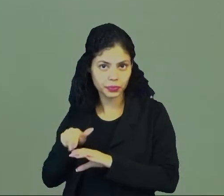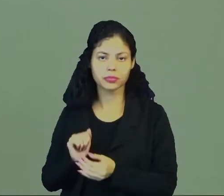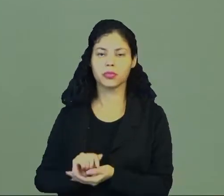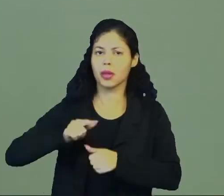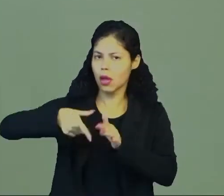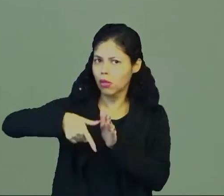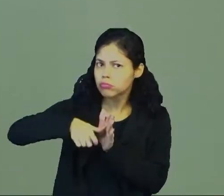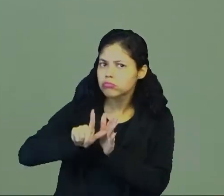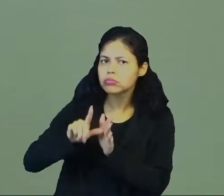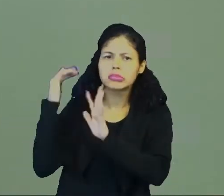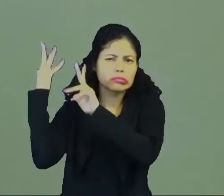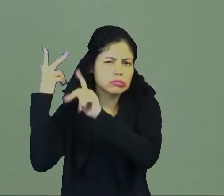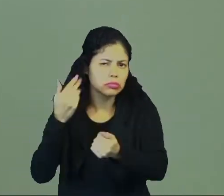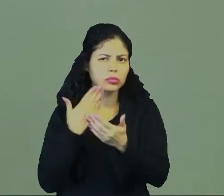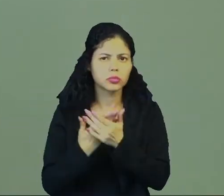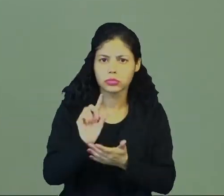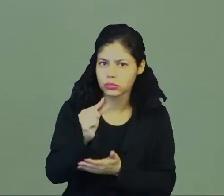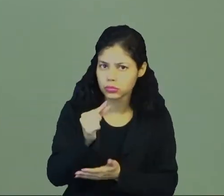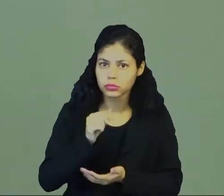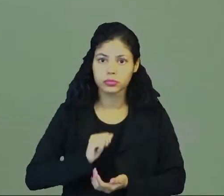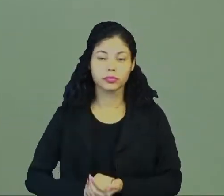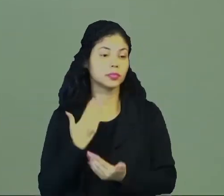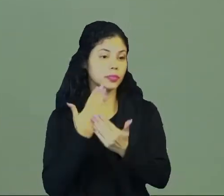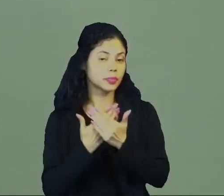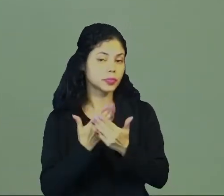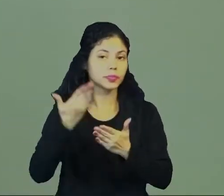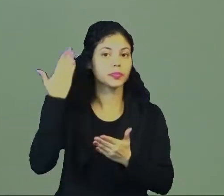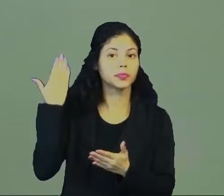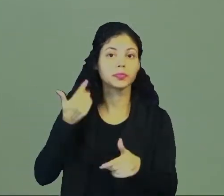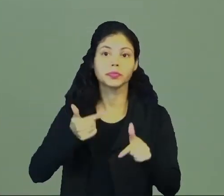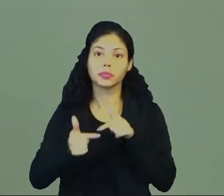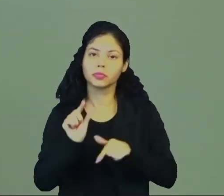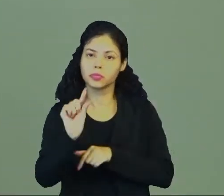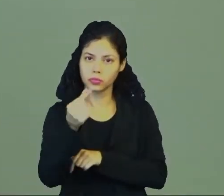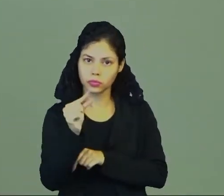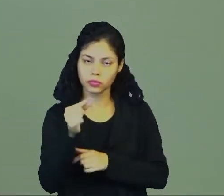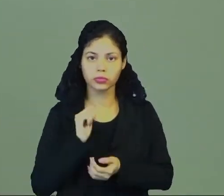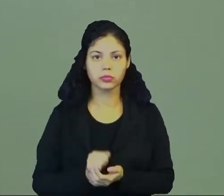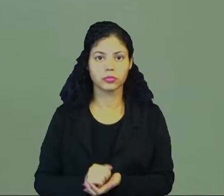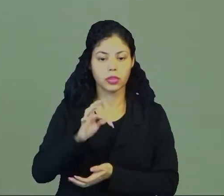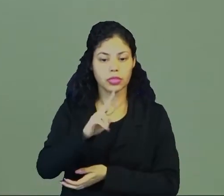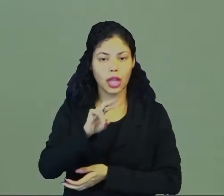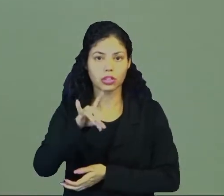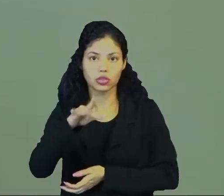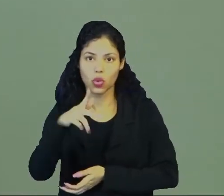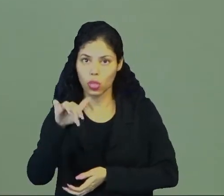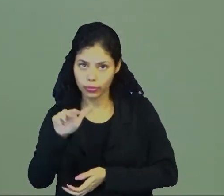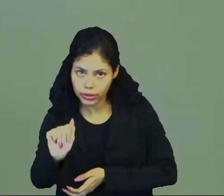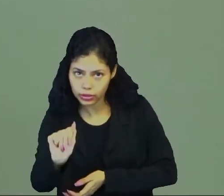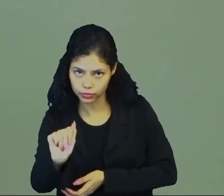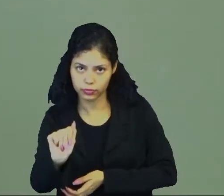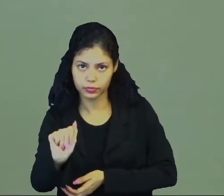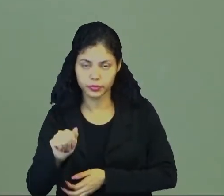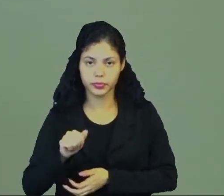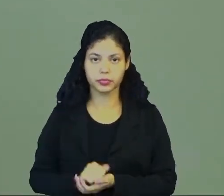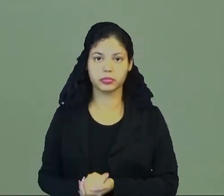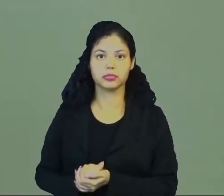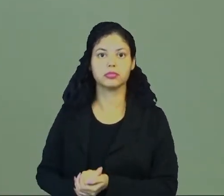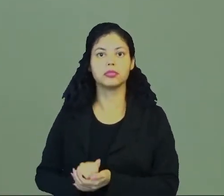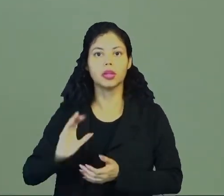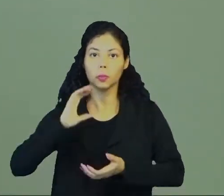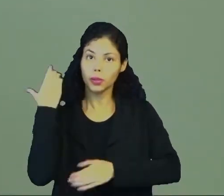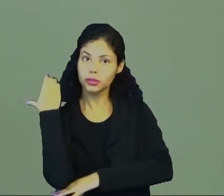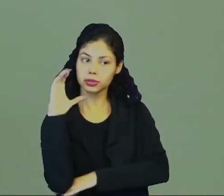Mas antes, vamos relembrar um pouco da aula passada. Na aula passada, nós trabalhamos um pouco sobre taxonomia, né? A taxonomia é